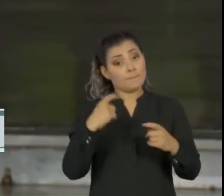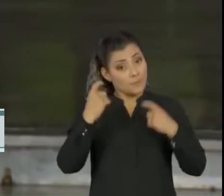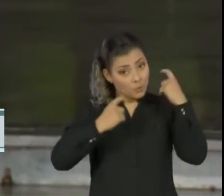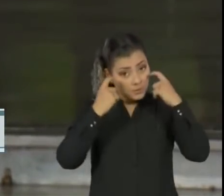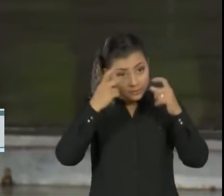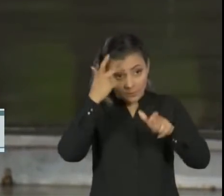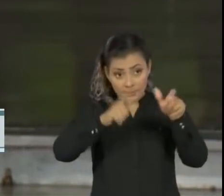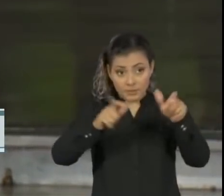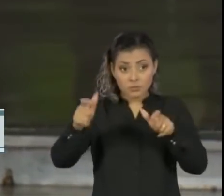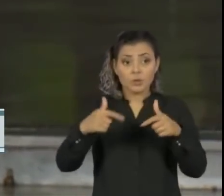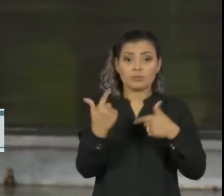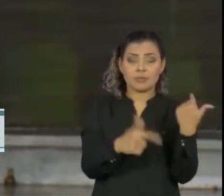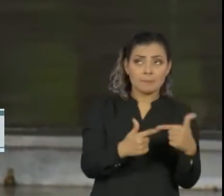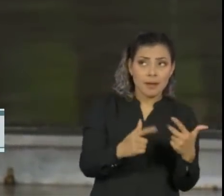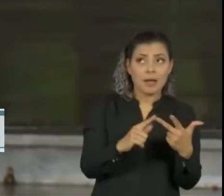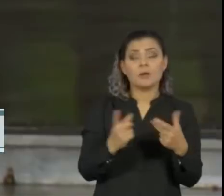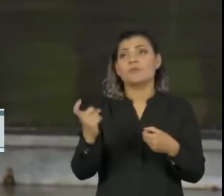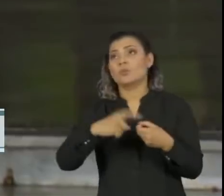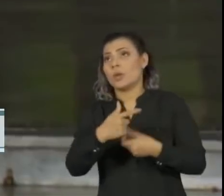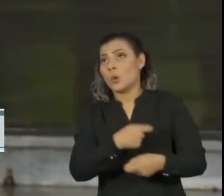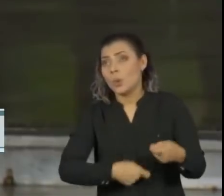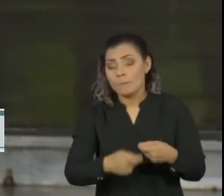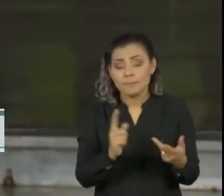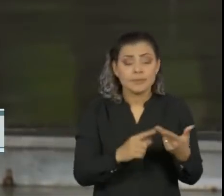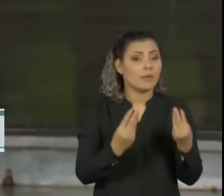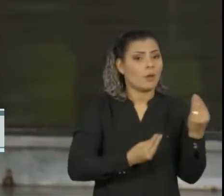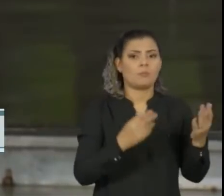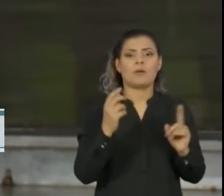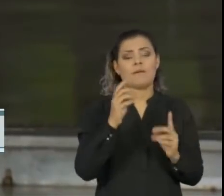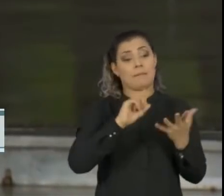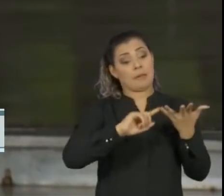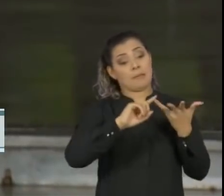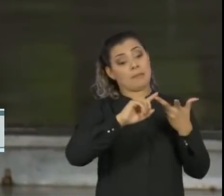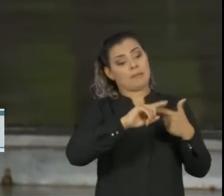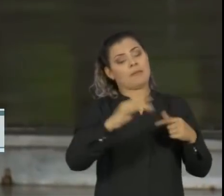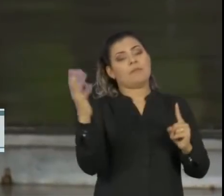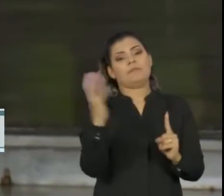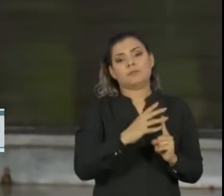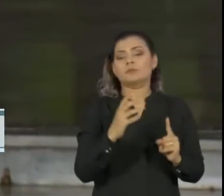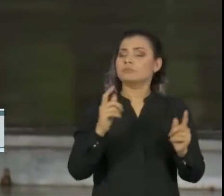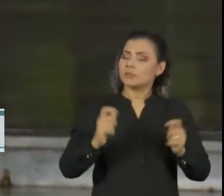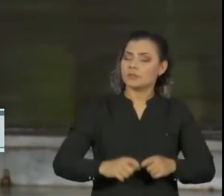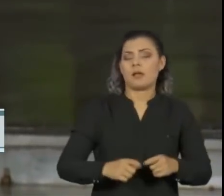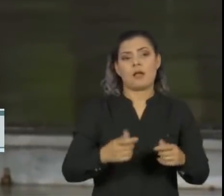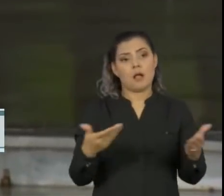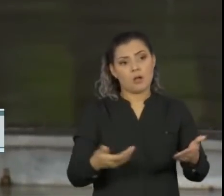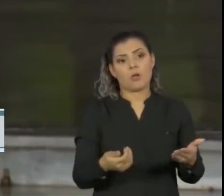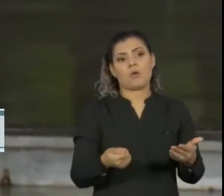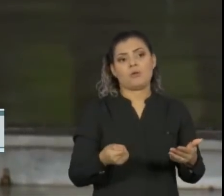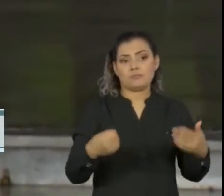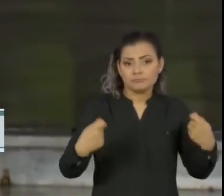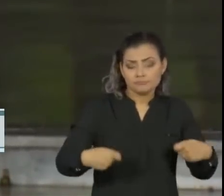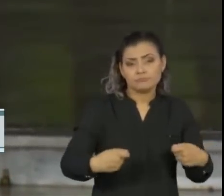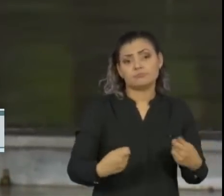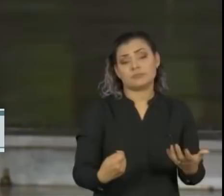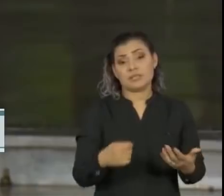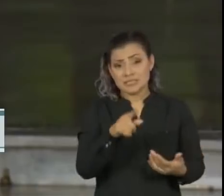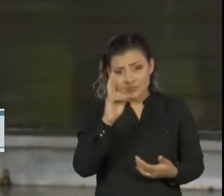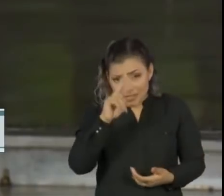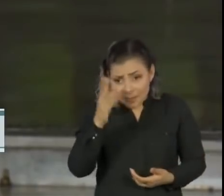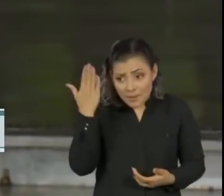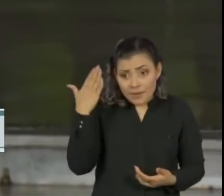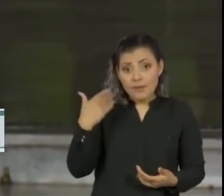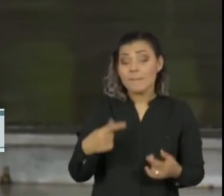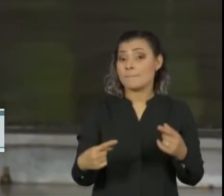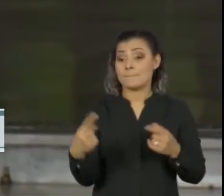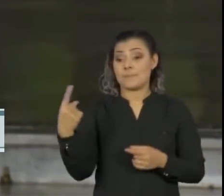preocupação das pessoas com empregos, com a retomada econômica e hierarquizando quando é possível, de acordo com a necessidade. Se vocês forem lembrar a primeira